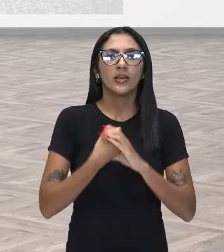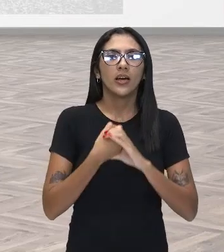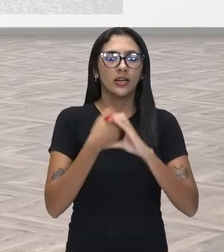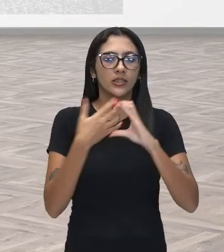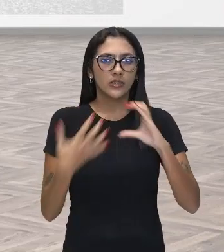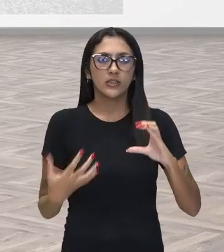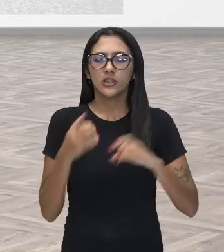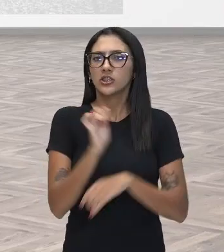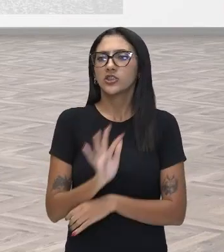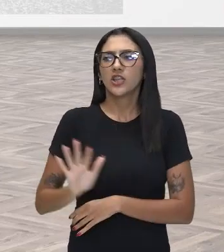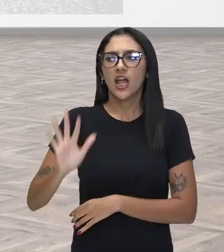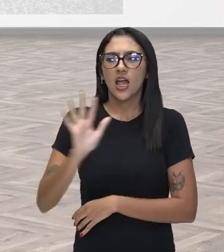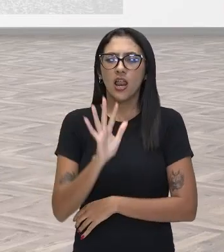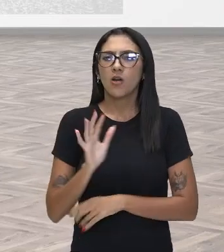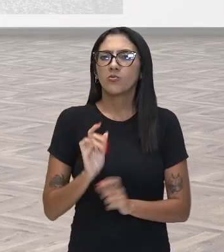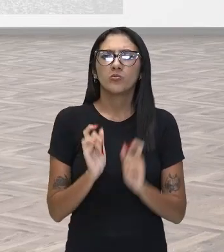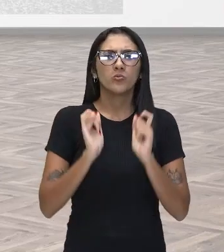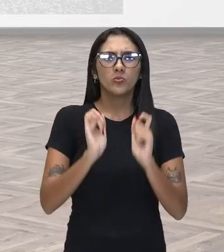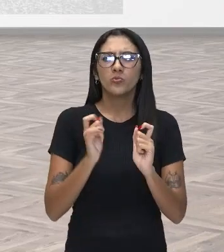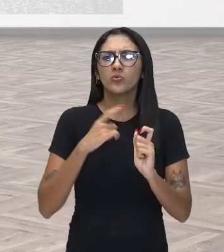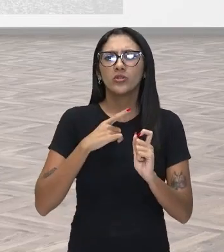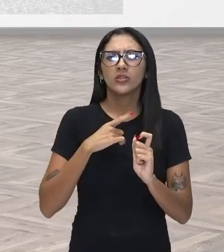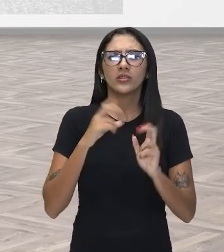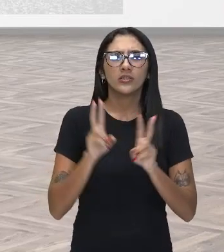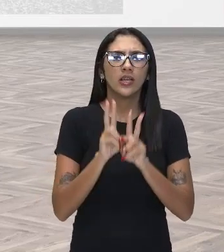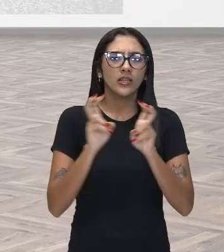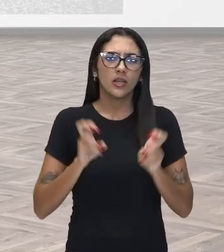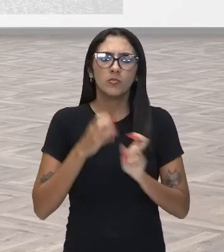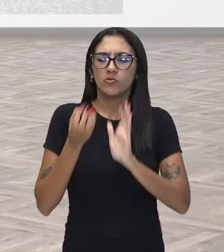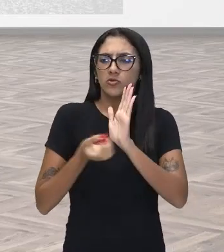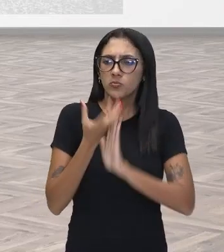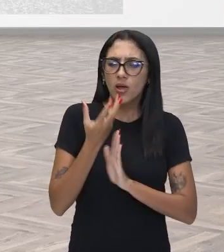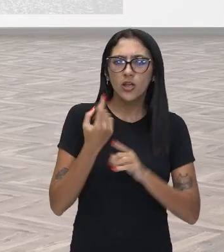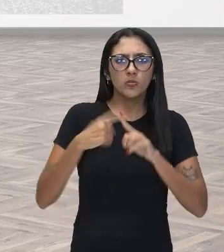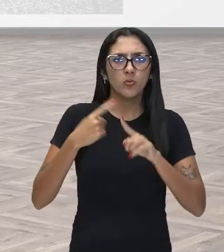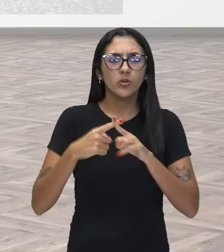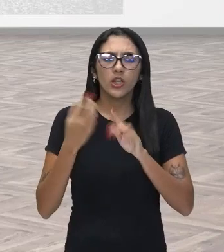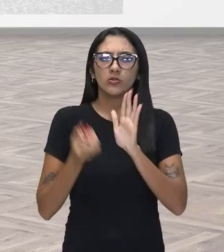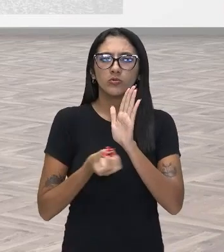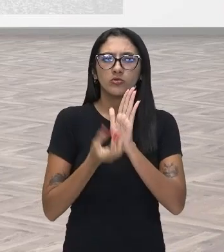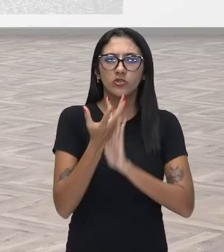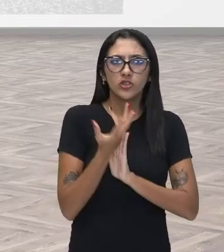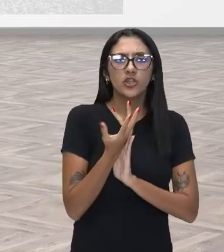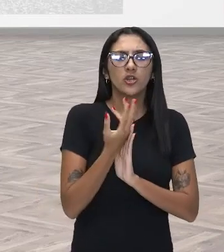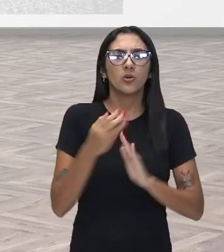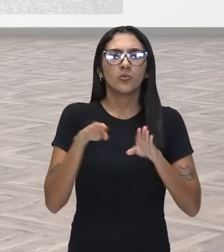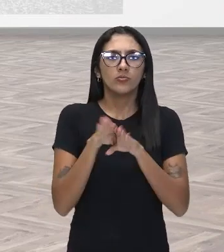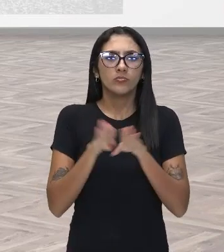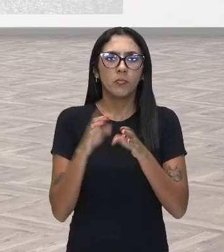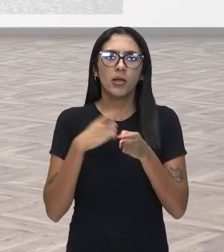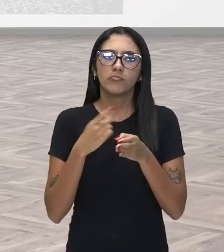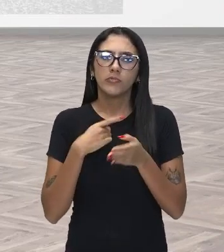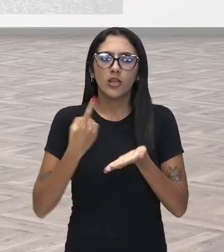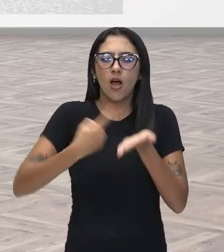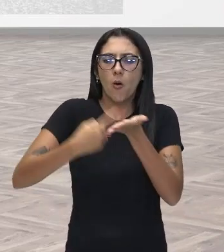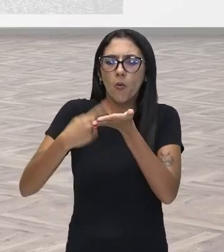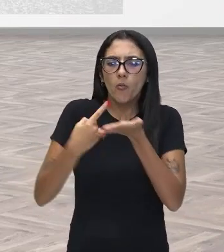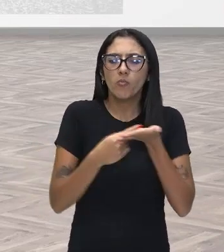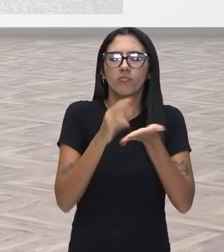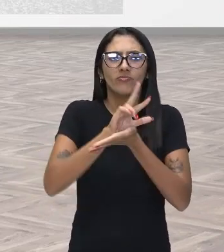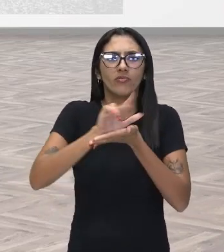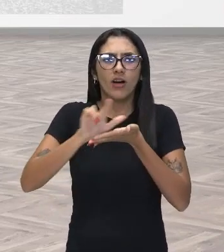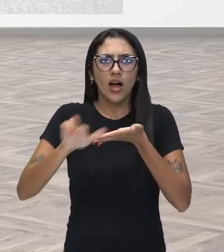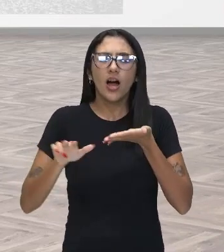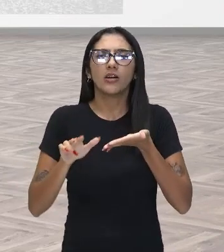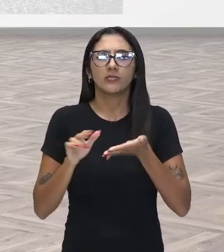professor? Do que é a Pan-Amazônia, a sua origem, os acordos e tratados que foram firmados dentro aí deste contexto